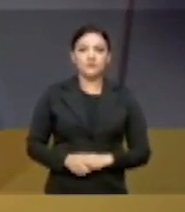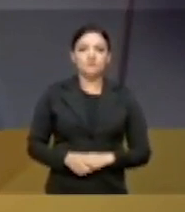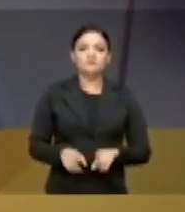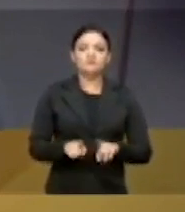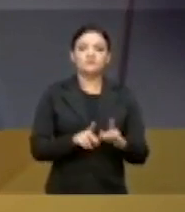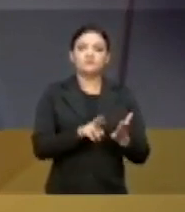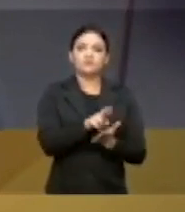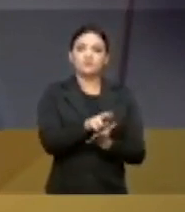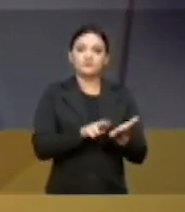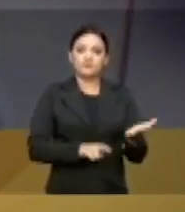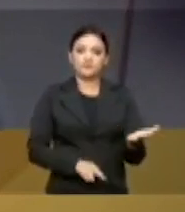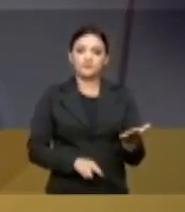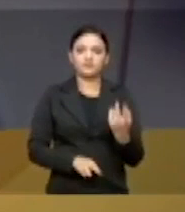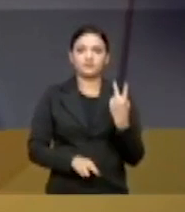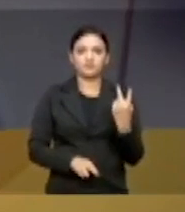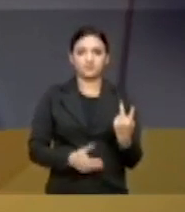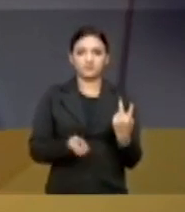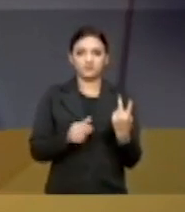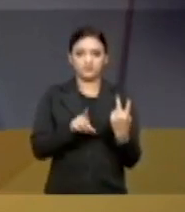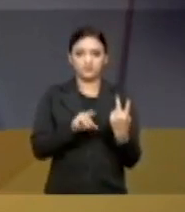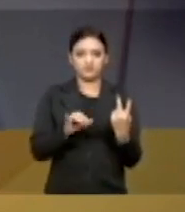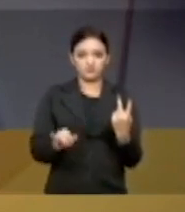relator das ações diretas